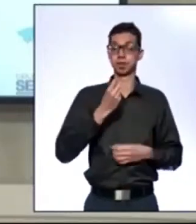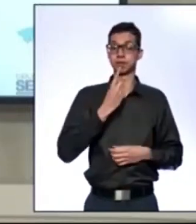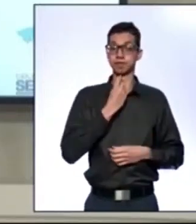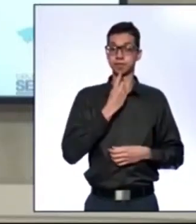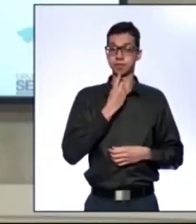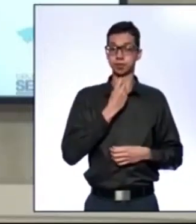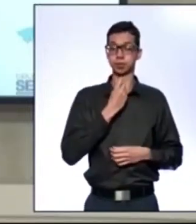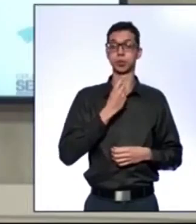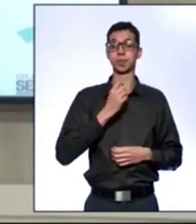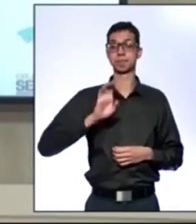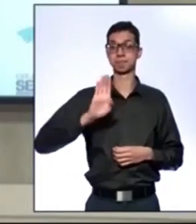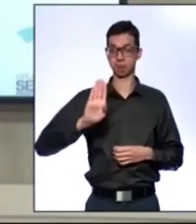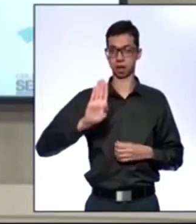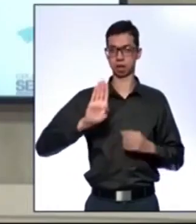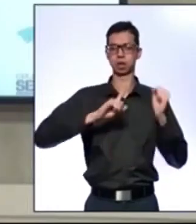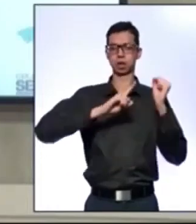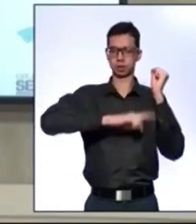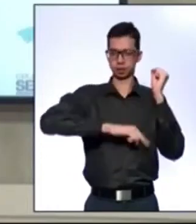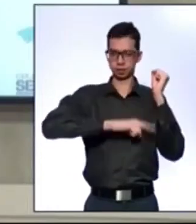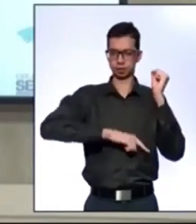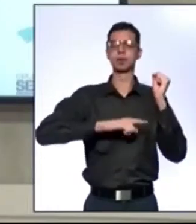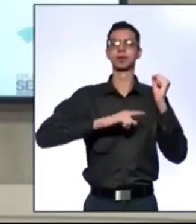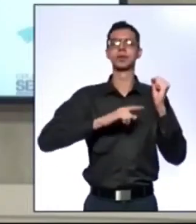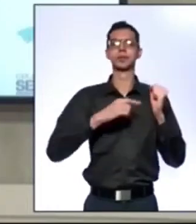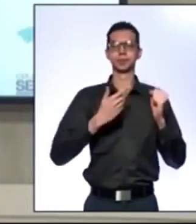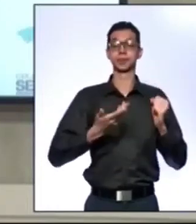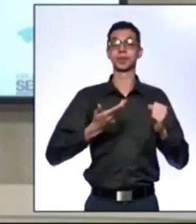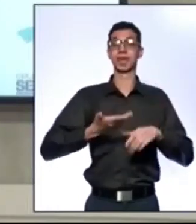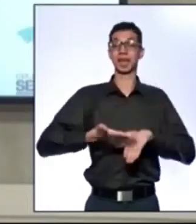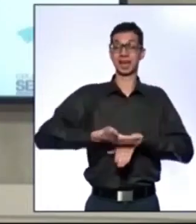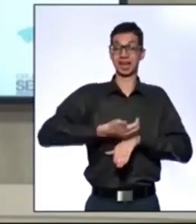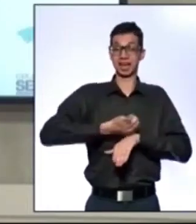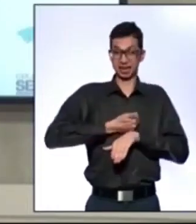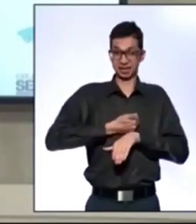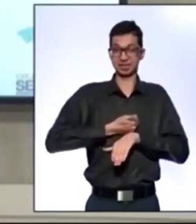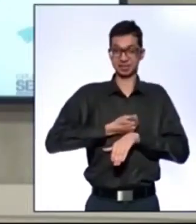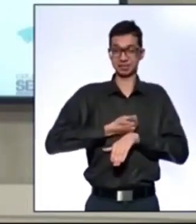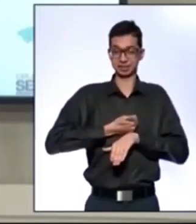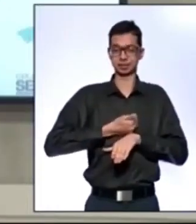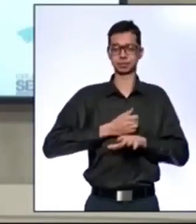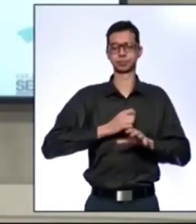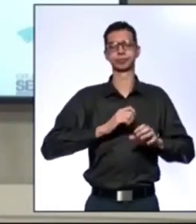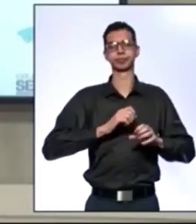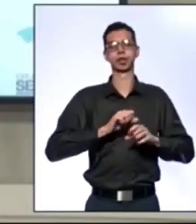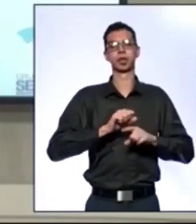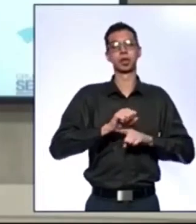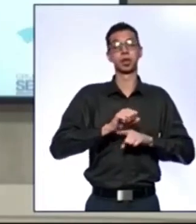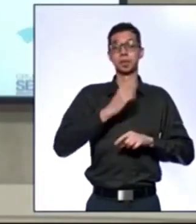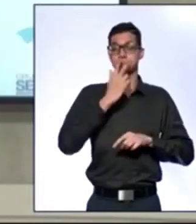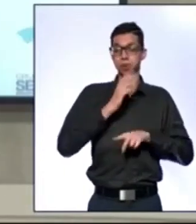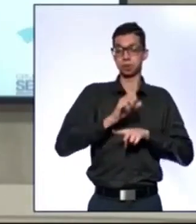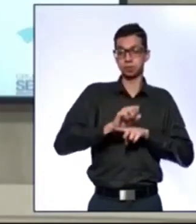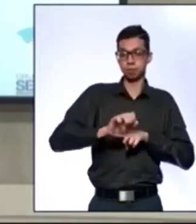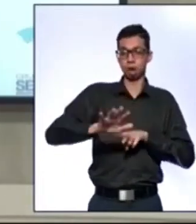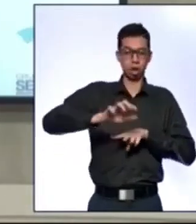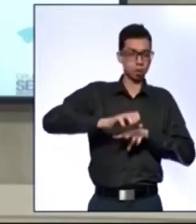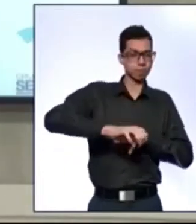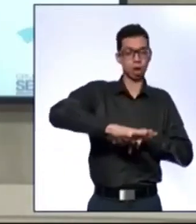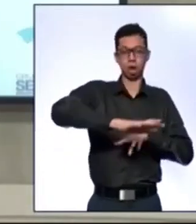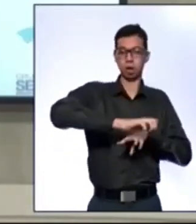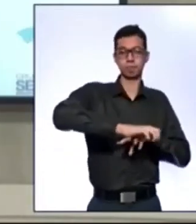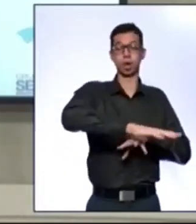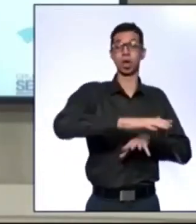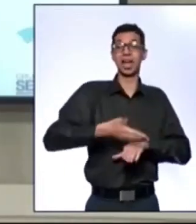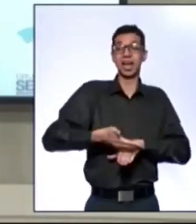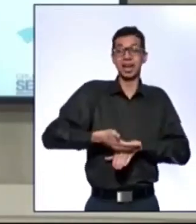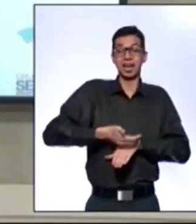B, mesmo antes de produzir os anticorpos e liberar na circulação, ele tem esse anticorpo